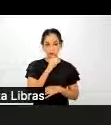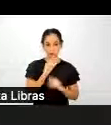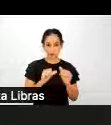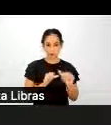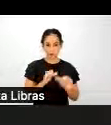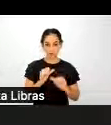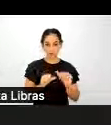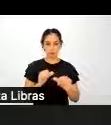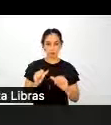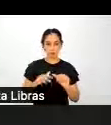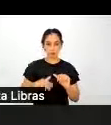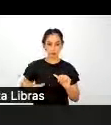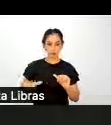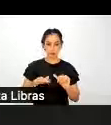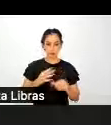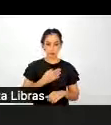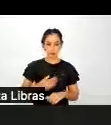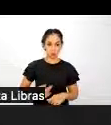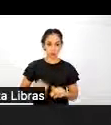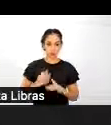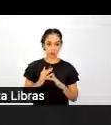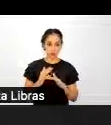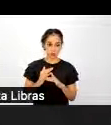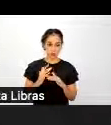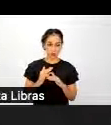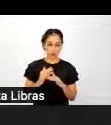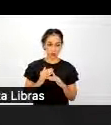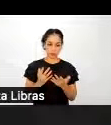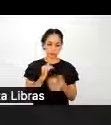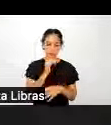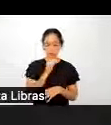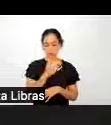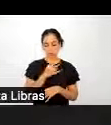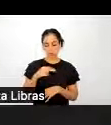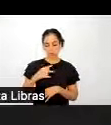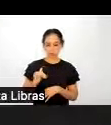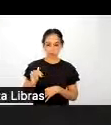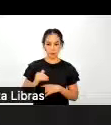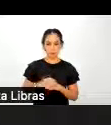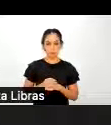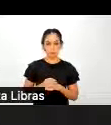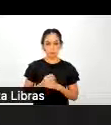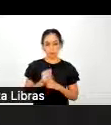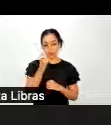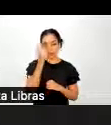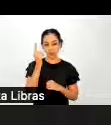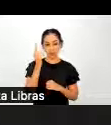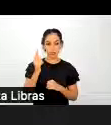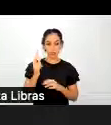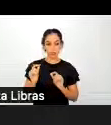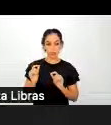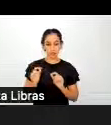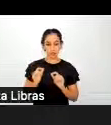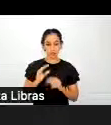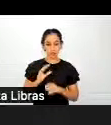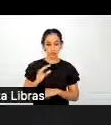transformar os espaços públicos de uma cidade, que no caso de Nova York, a ideia da acupuntura urbana, no caso de São Paulo. Você